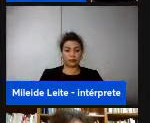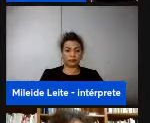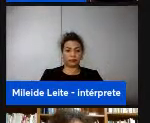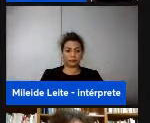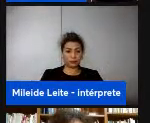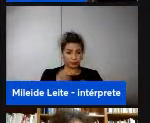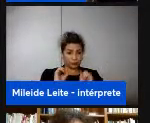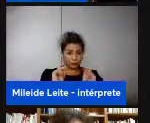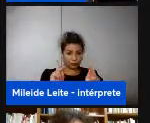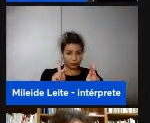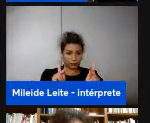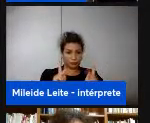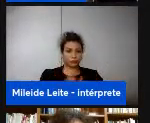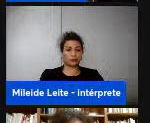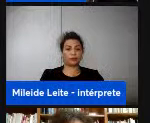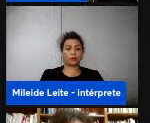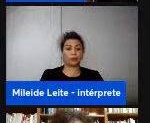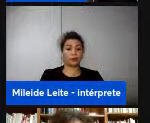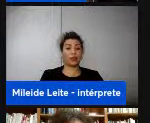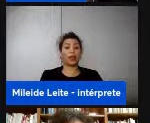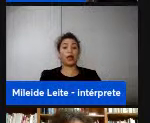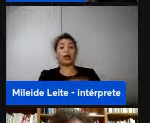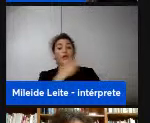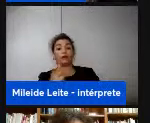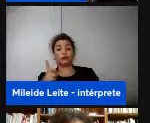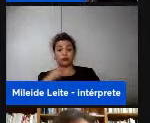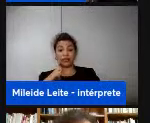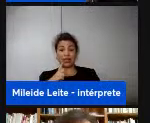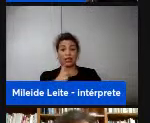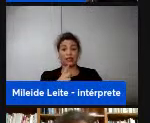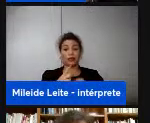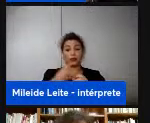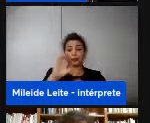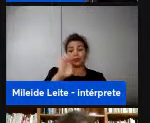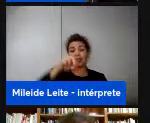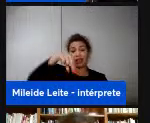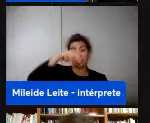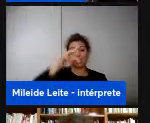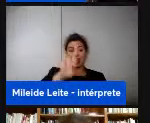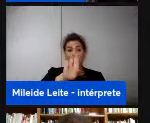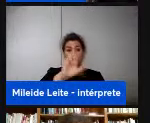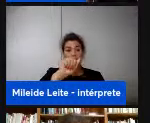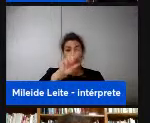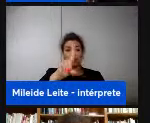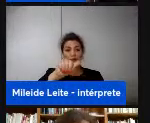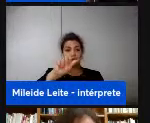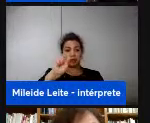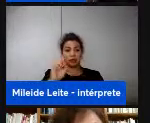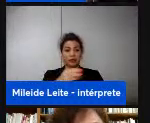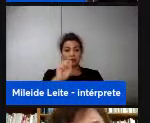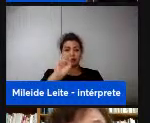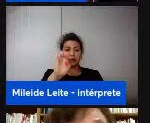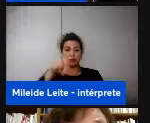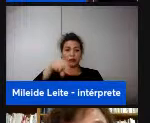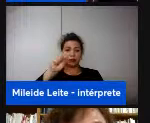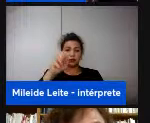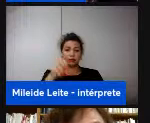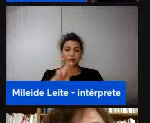Ok? Aqui eu tenho as entradas sensoriais, nesse caso aqui são as entradas sensoriais relacionadas com a